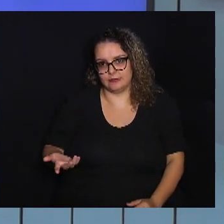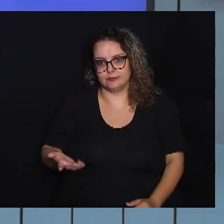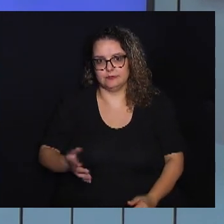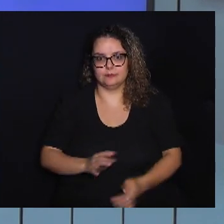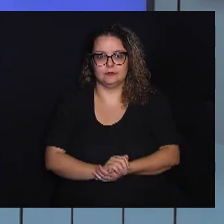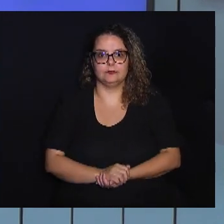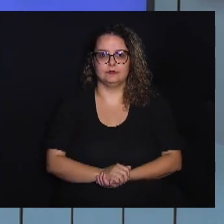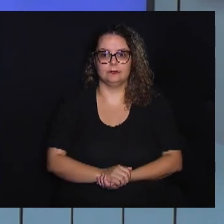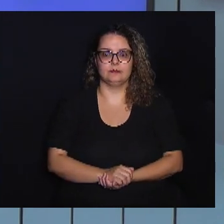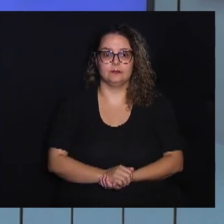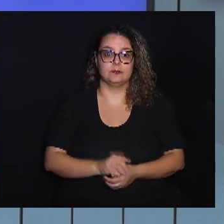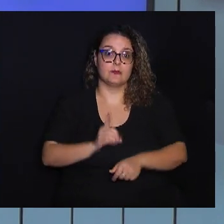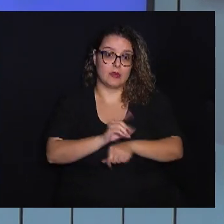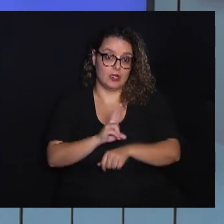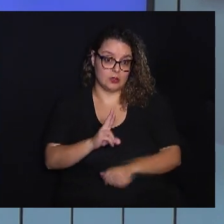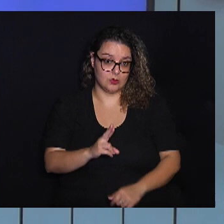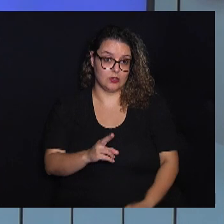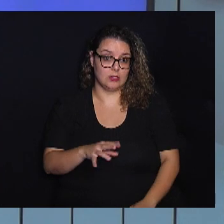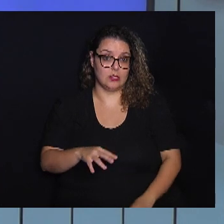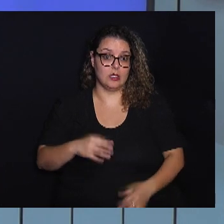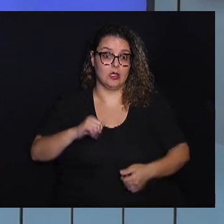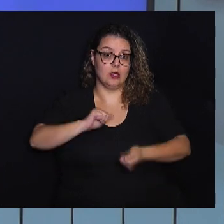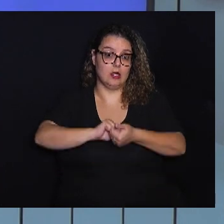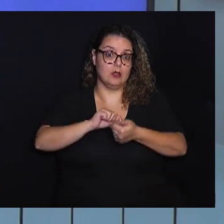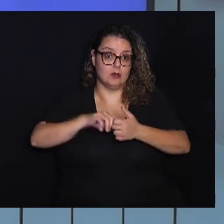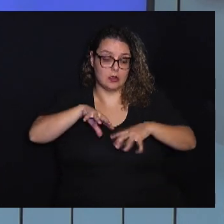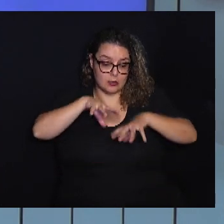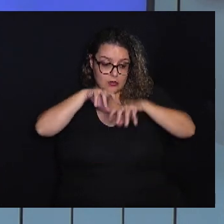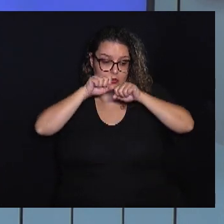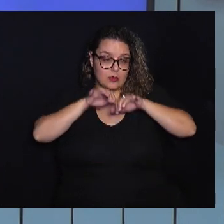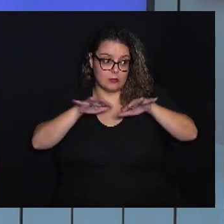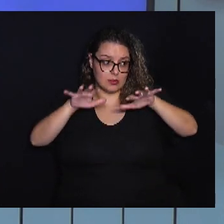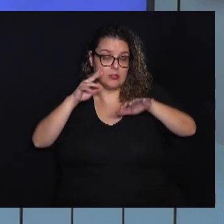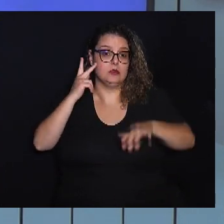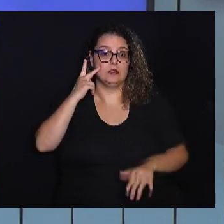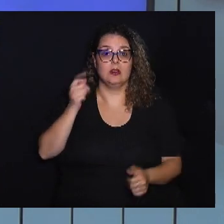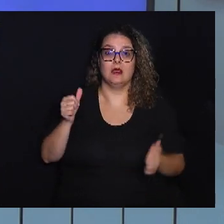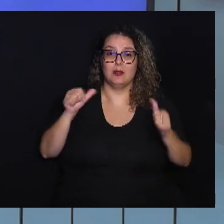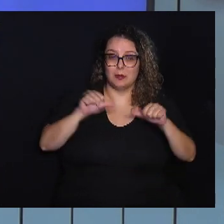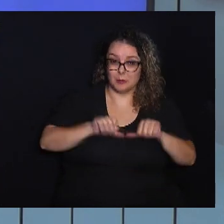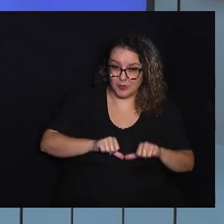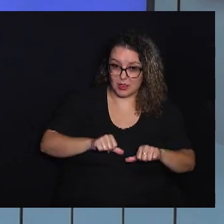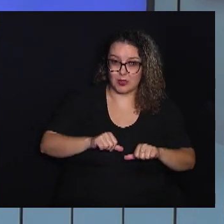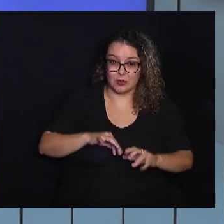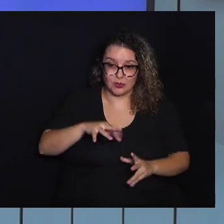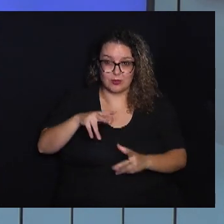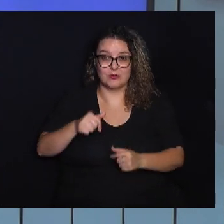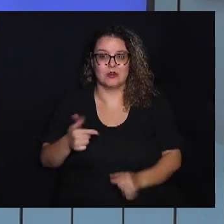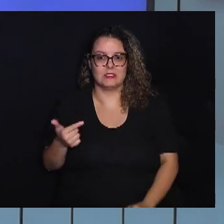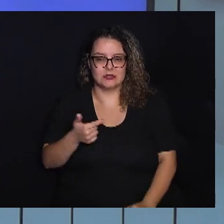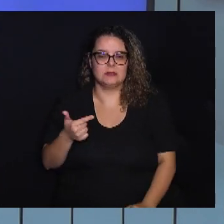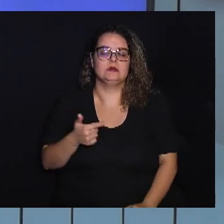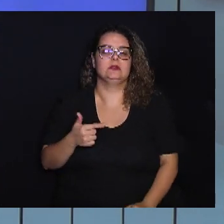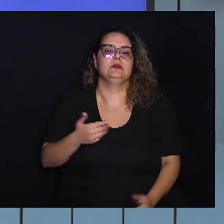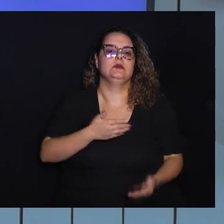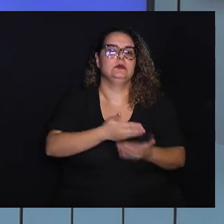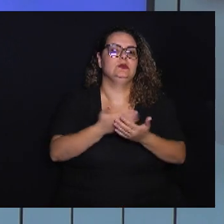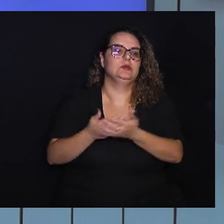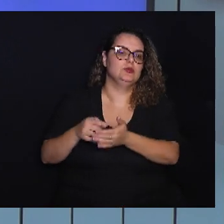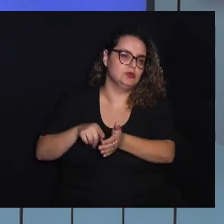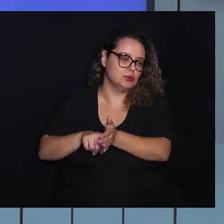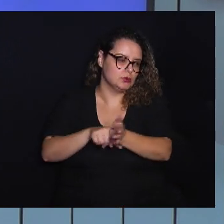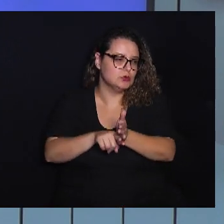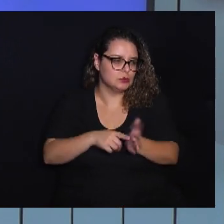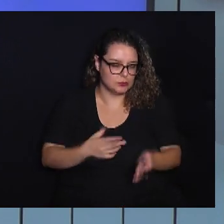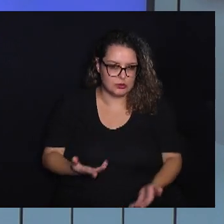um levantamento de uma agência suíça, né? Ontem bateu o recorde e hoje novamente. Então, a gente vê que é uma situação